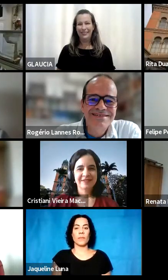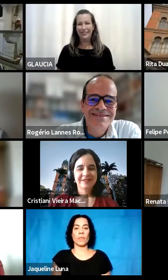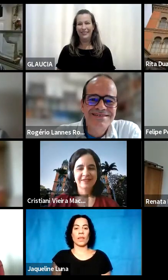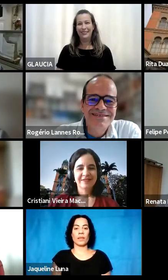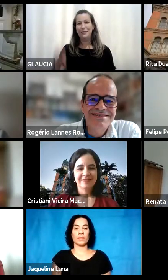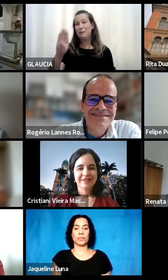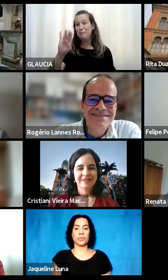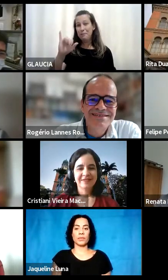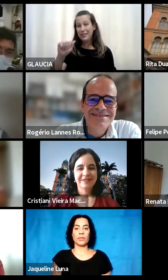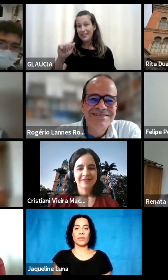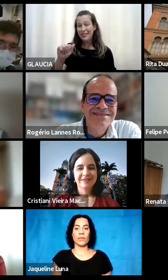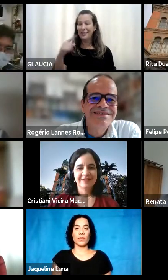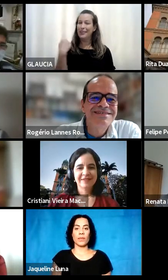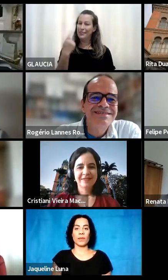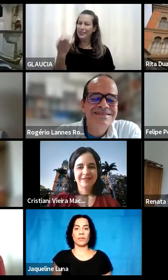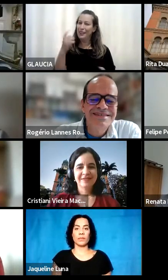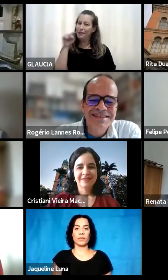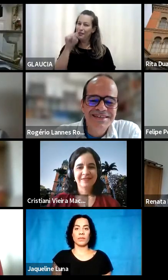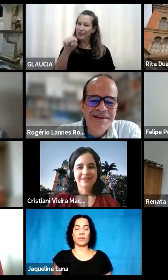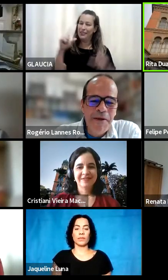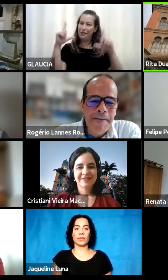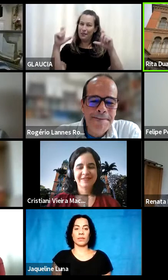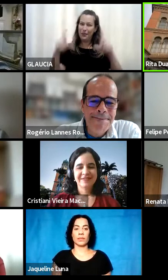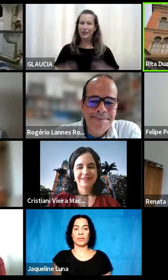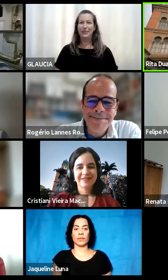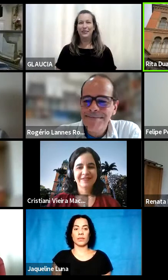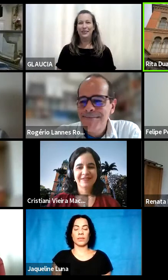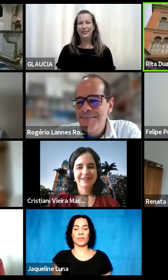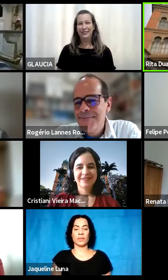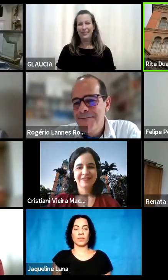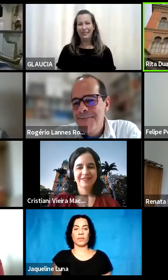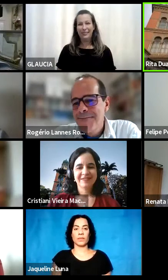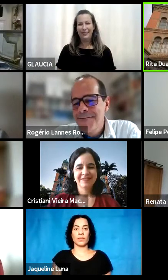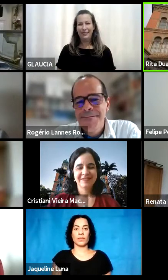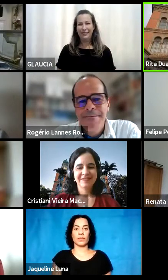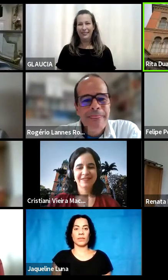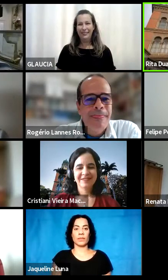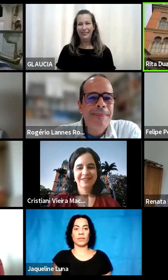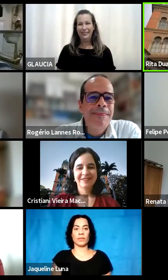questão de você nessa foto. Isso, Bia.